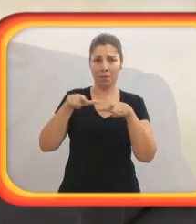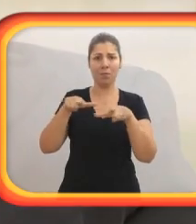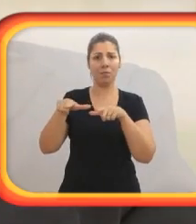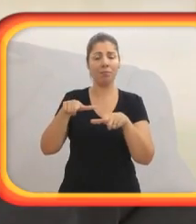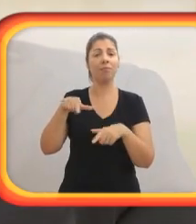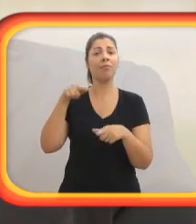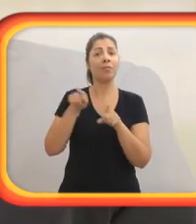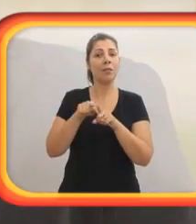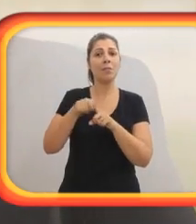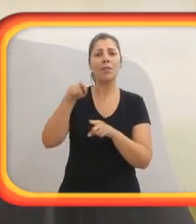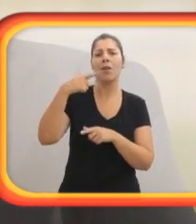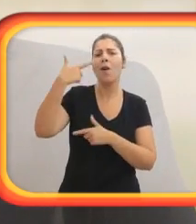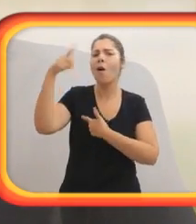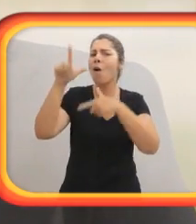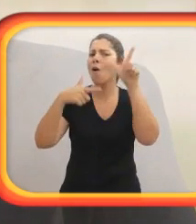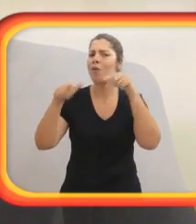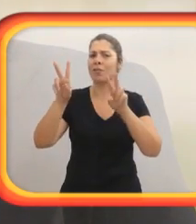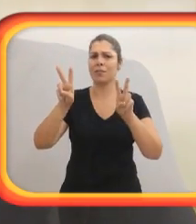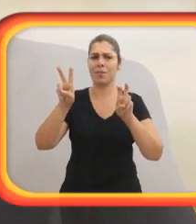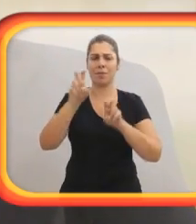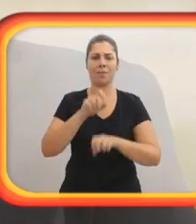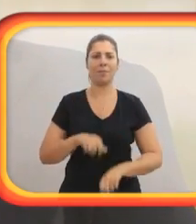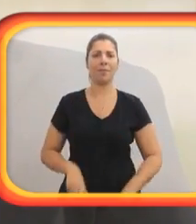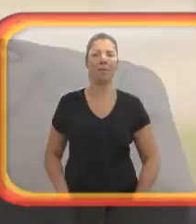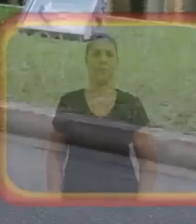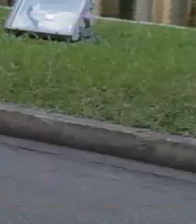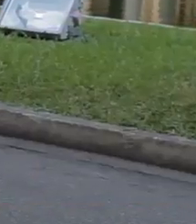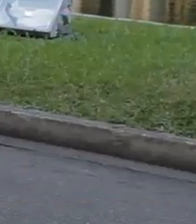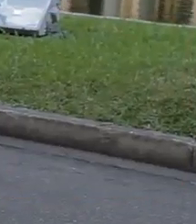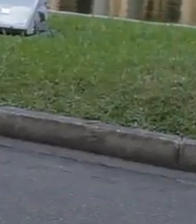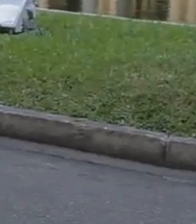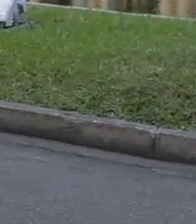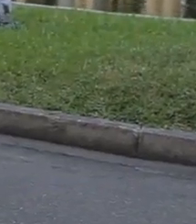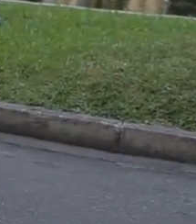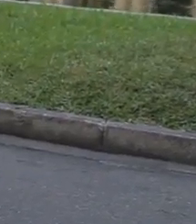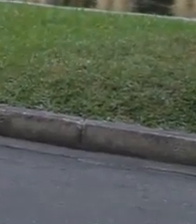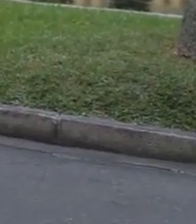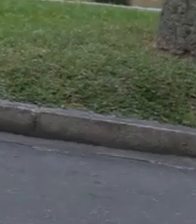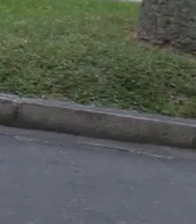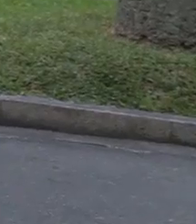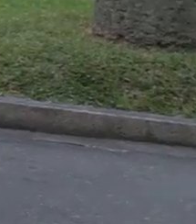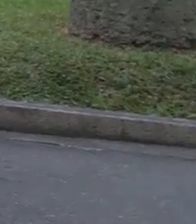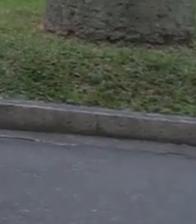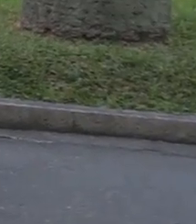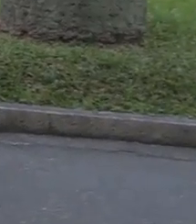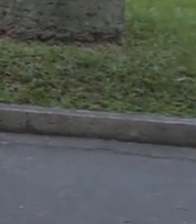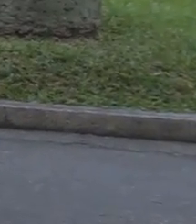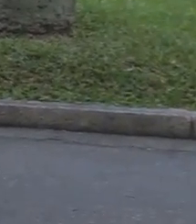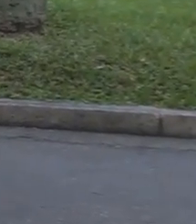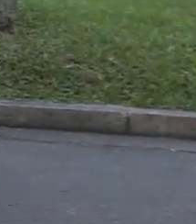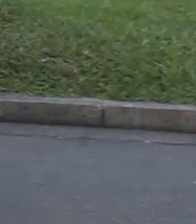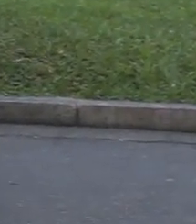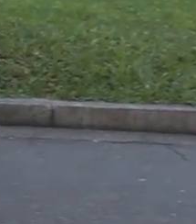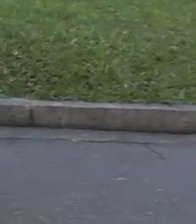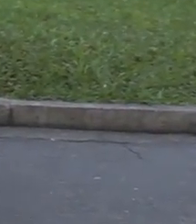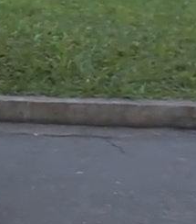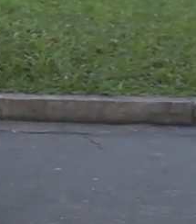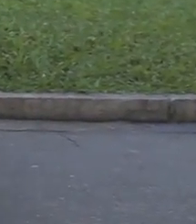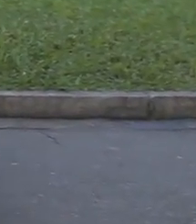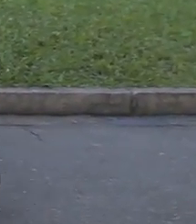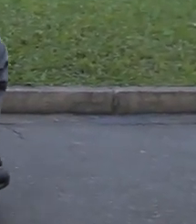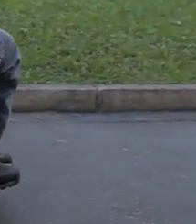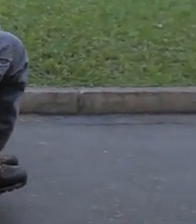ajudar a inserção dessas pessoas no mercado de trabalho. Dessas e de outras. Zé e Raini passam pelo pátio interno do